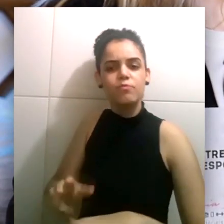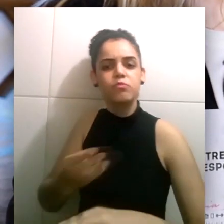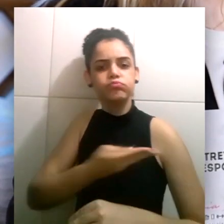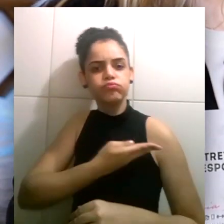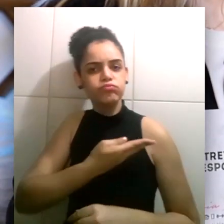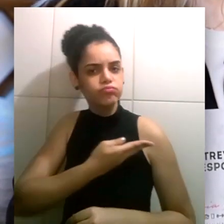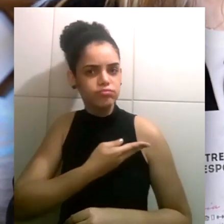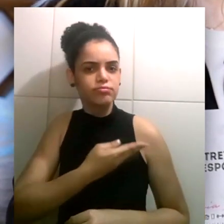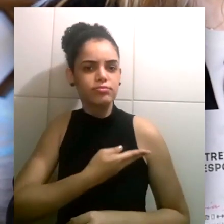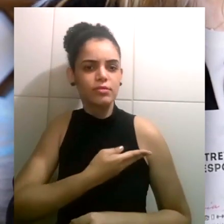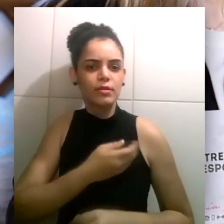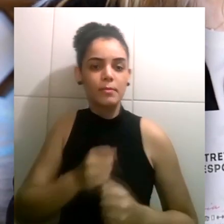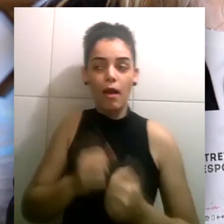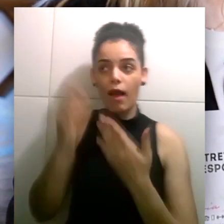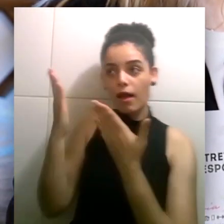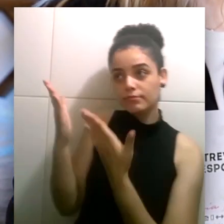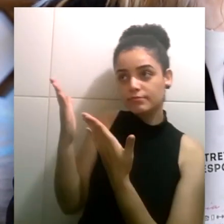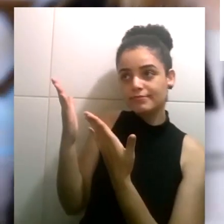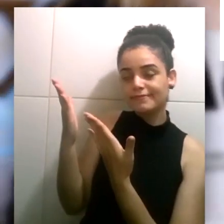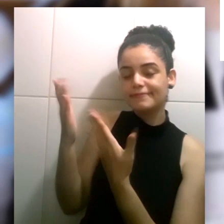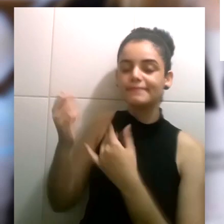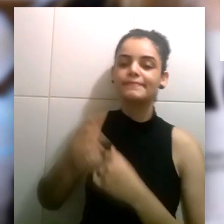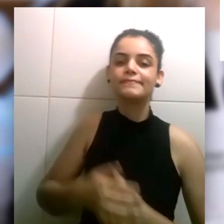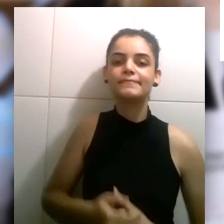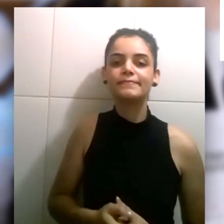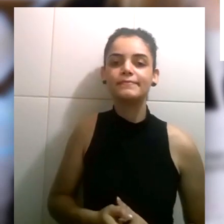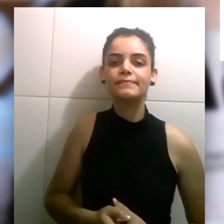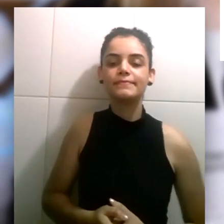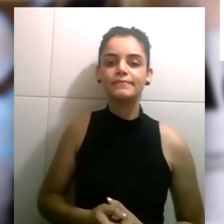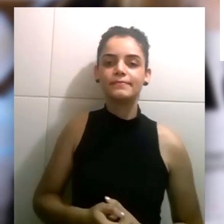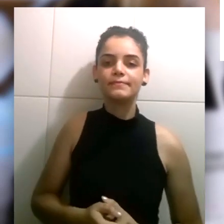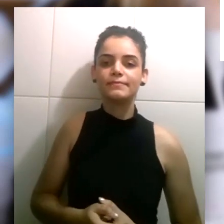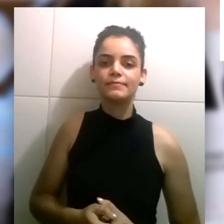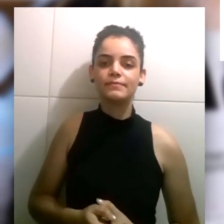E a Rita Springer...